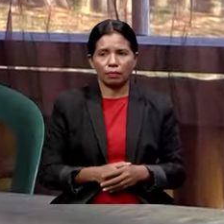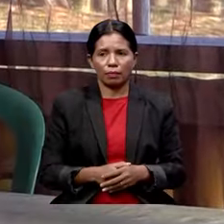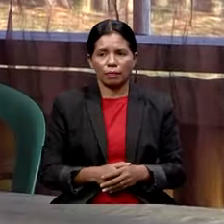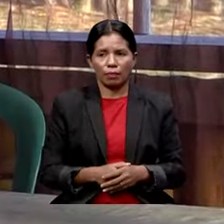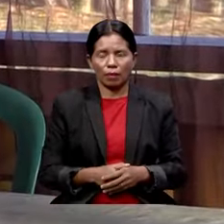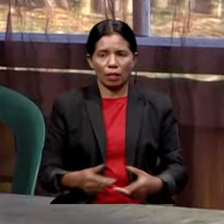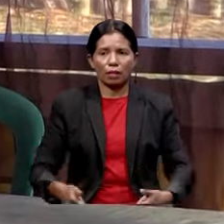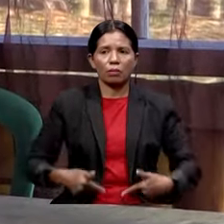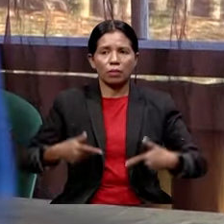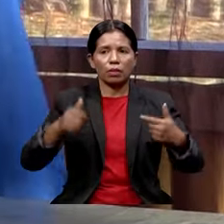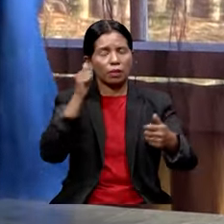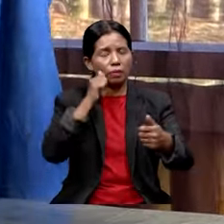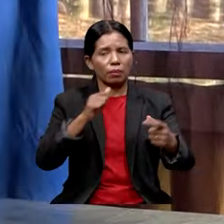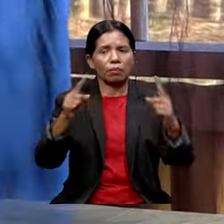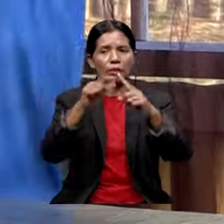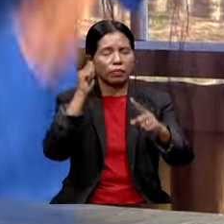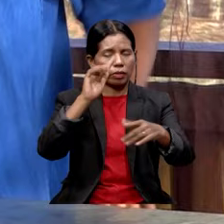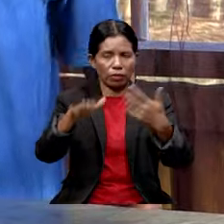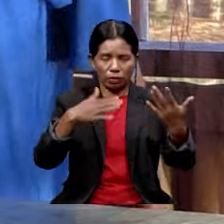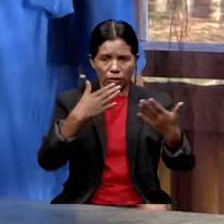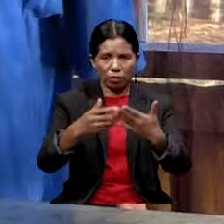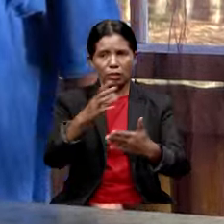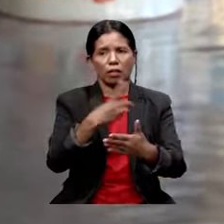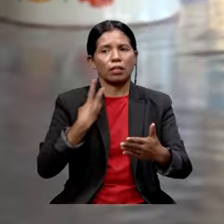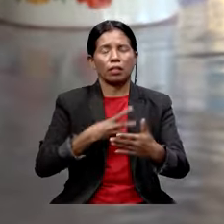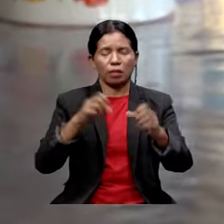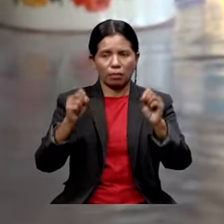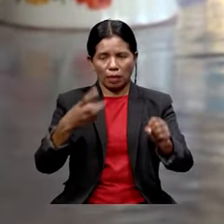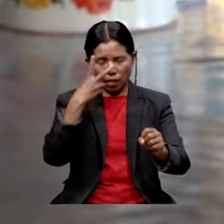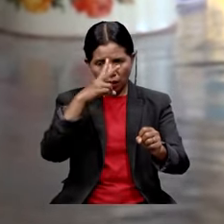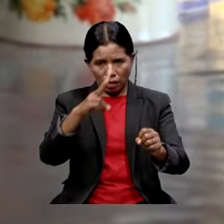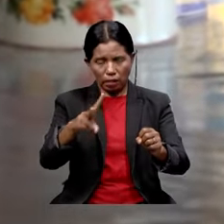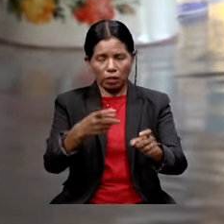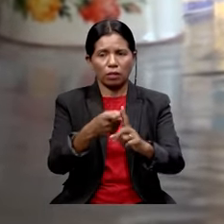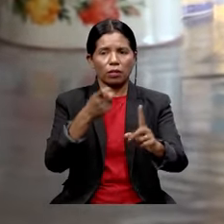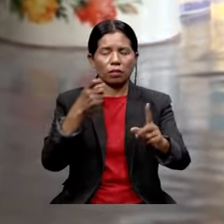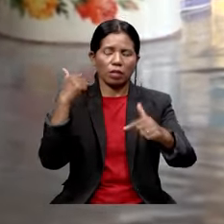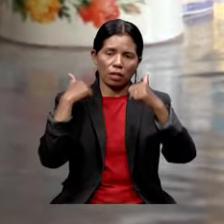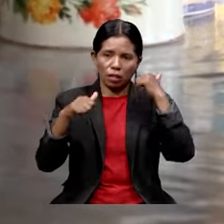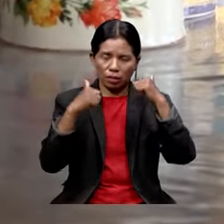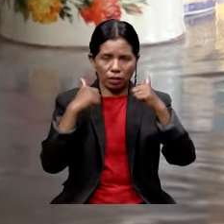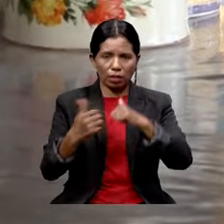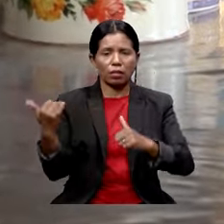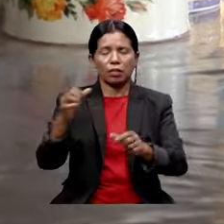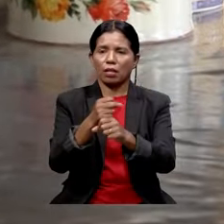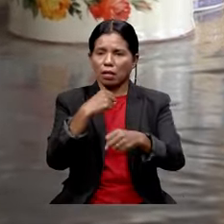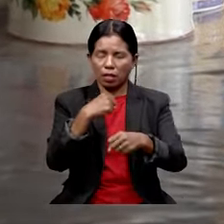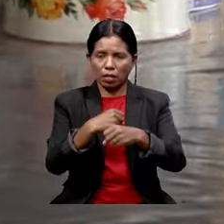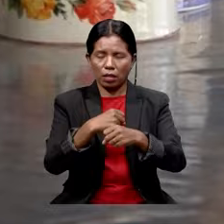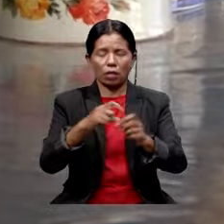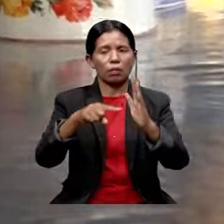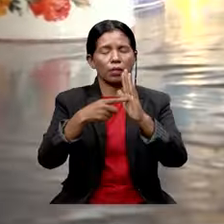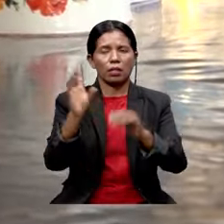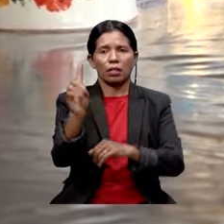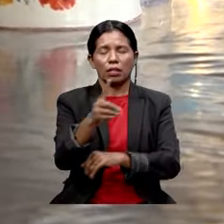Ambiente moris ba feto sira iha are rural sira, ita bele hare hetan. Le husi, atividade nebe sira halao, hahu husi